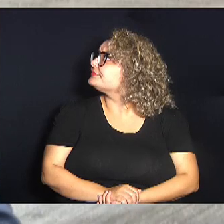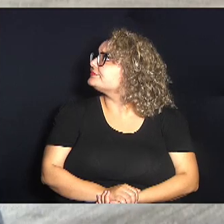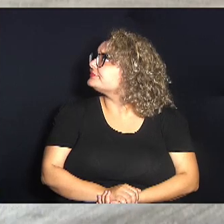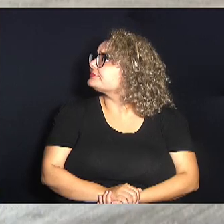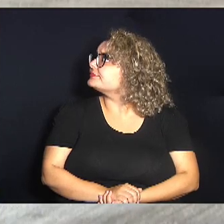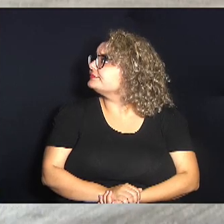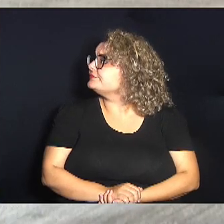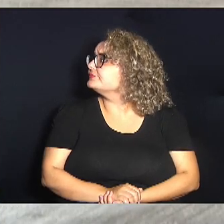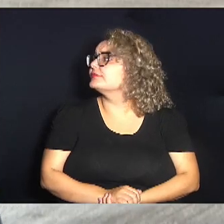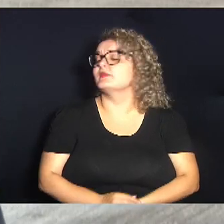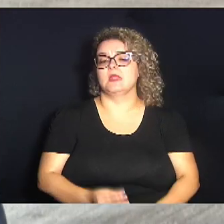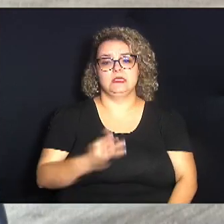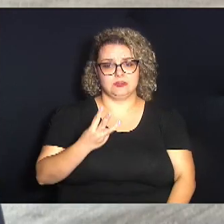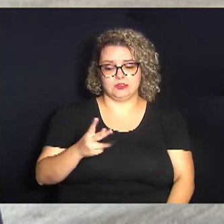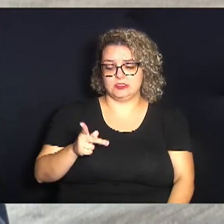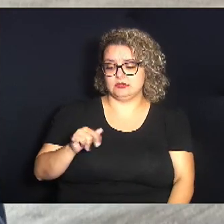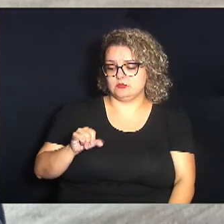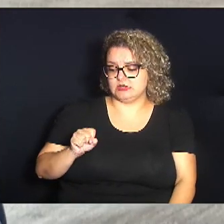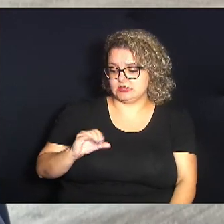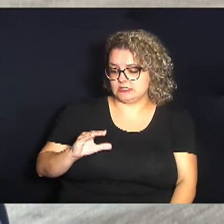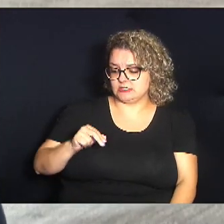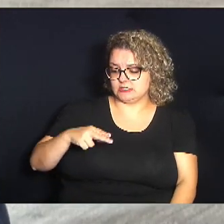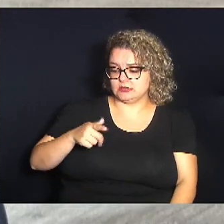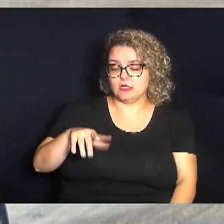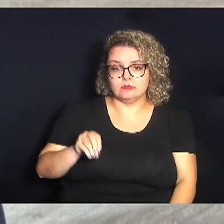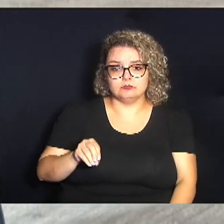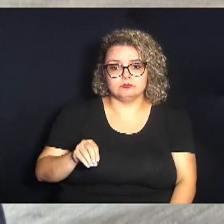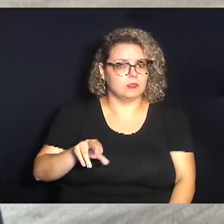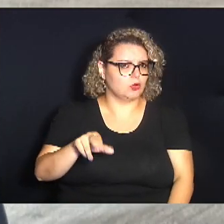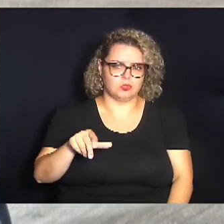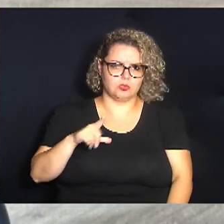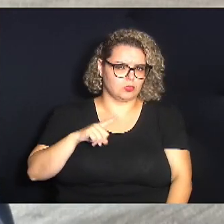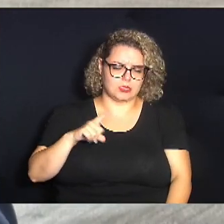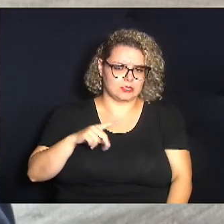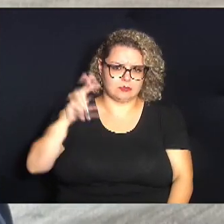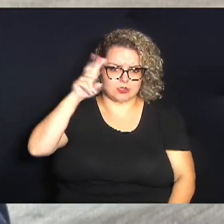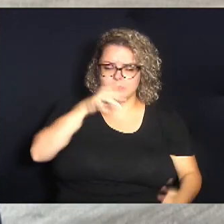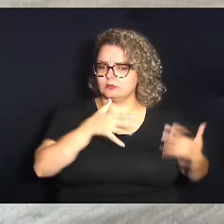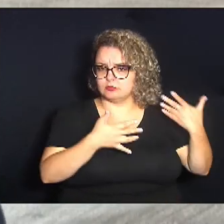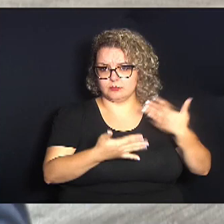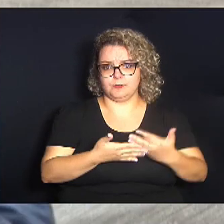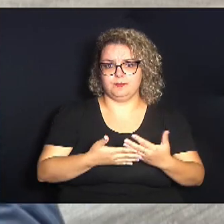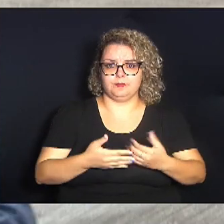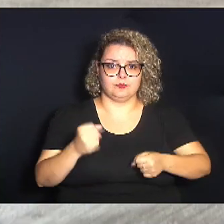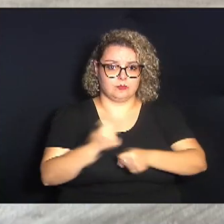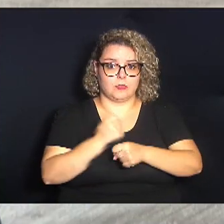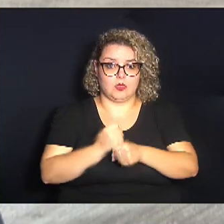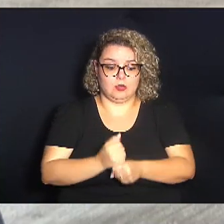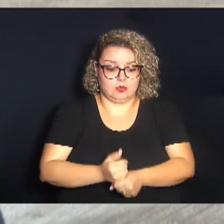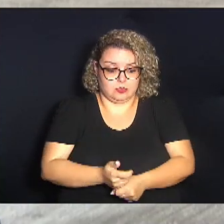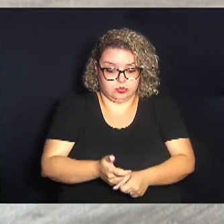São 3 piscinões, né? Campinas nunca teve na sua história obras de tamanha monta, de